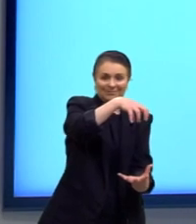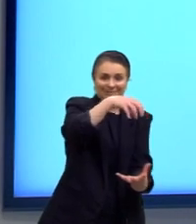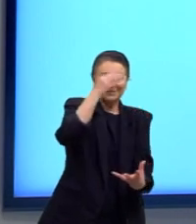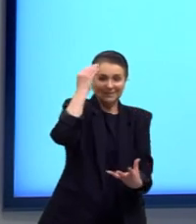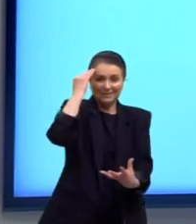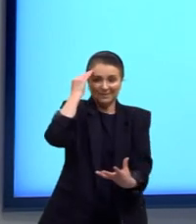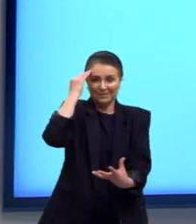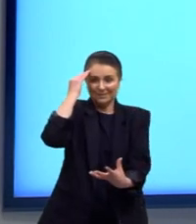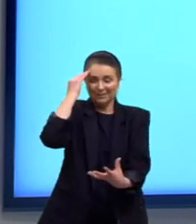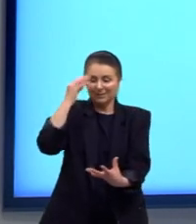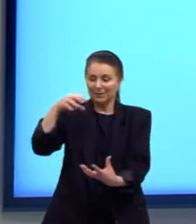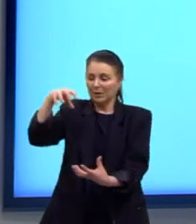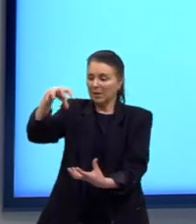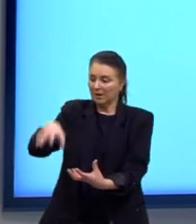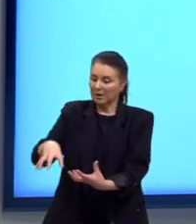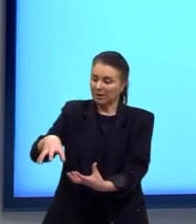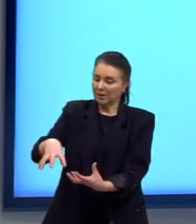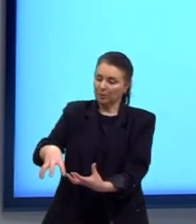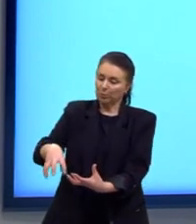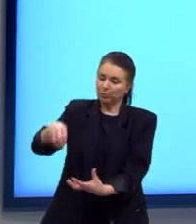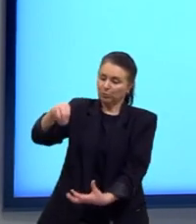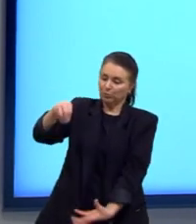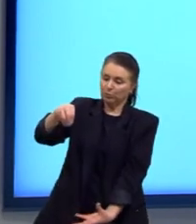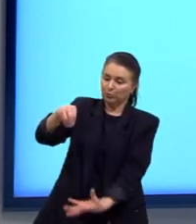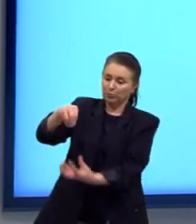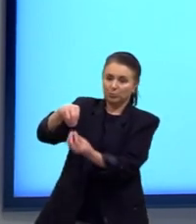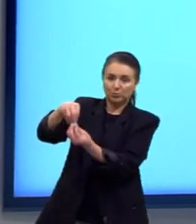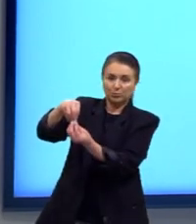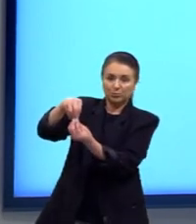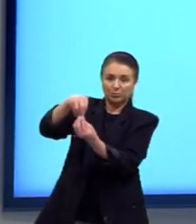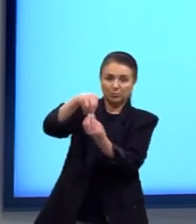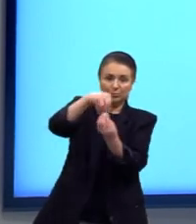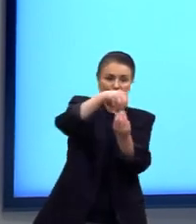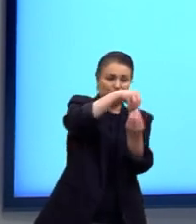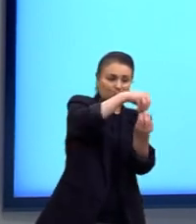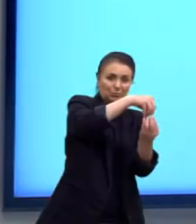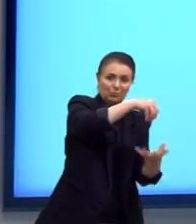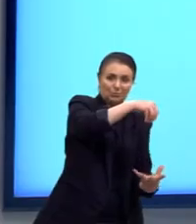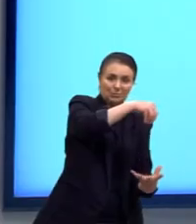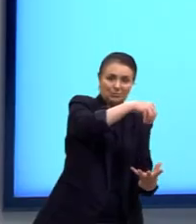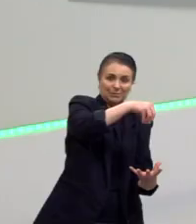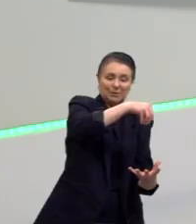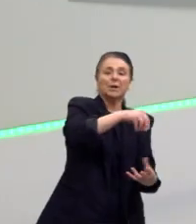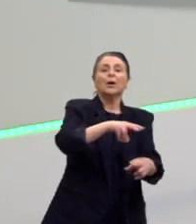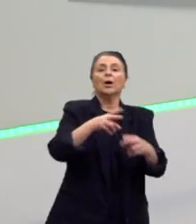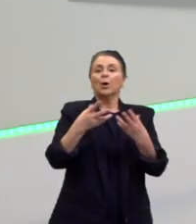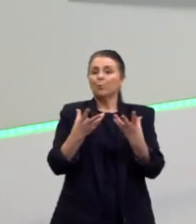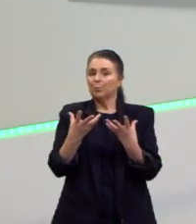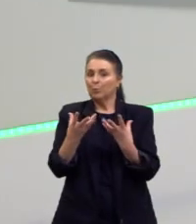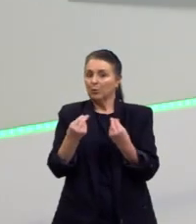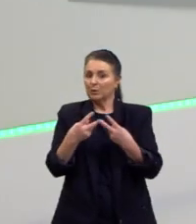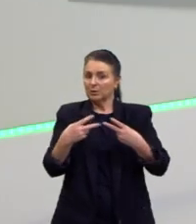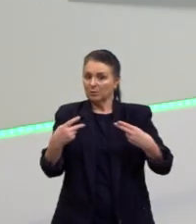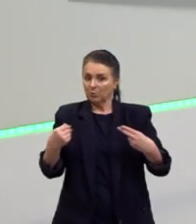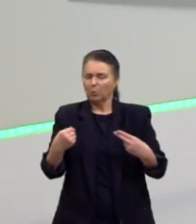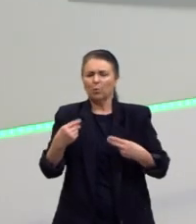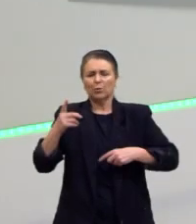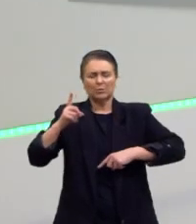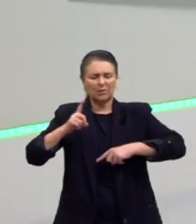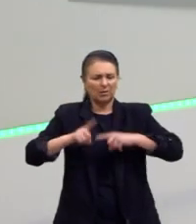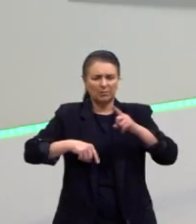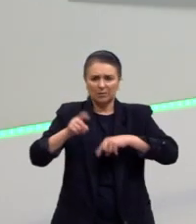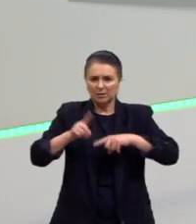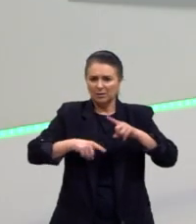E é dessa forma que eles conseguem, então, ligar e desligar. Muitos dos nossos componentes,